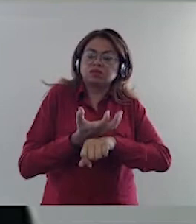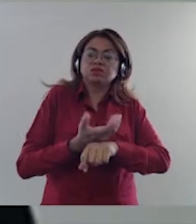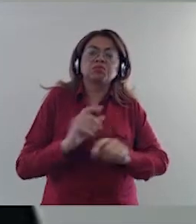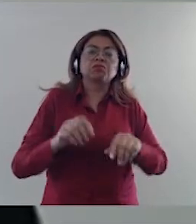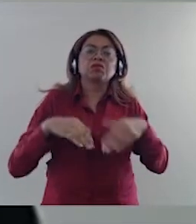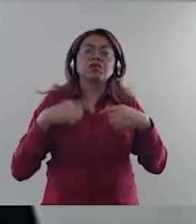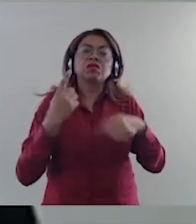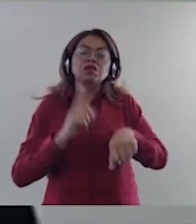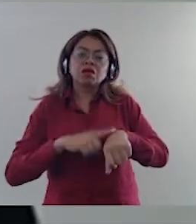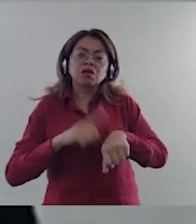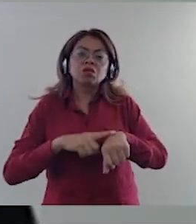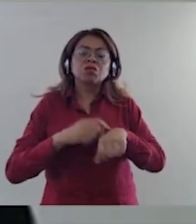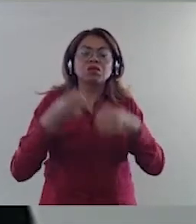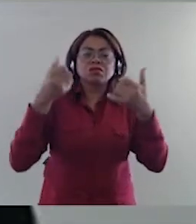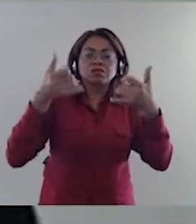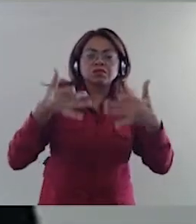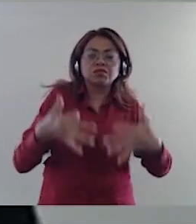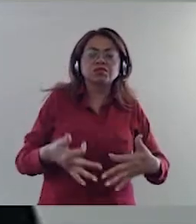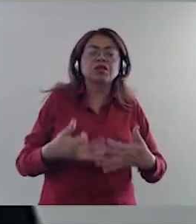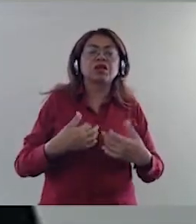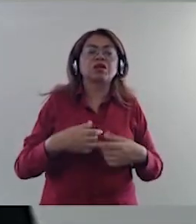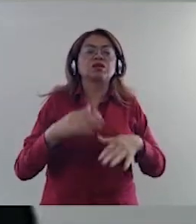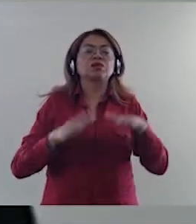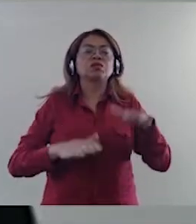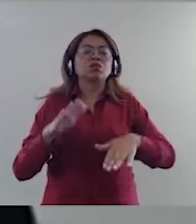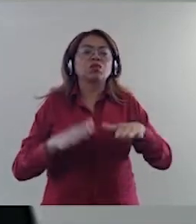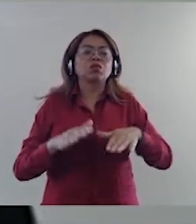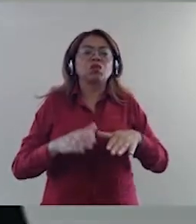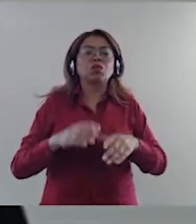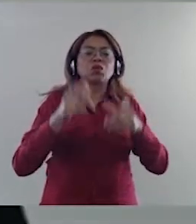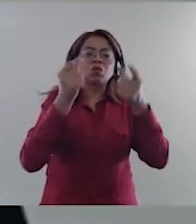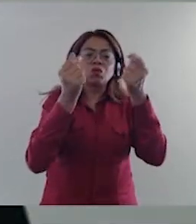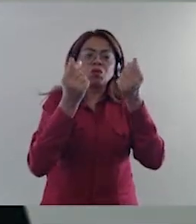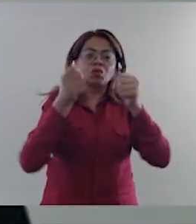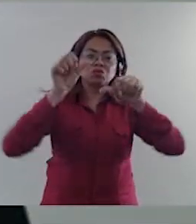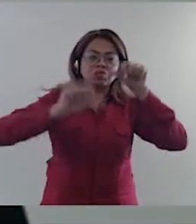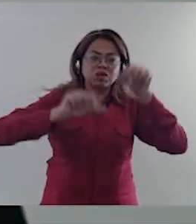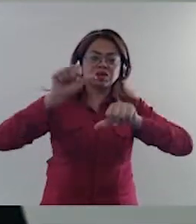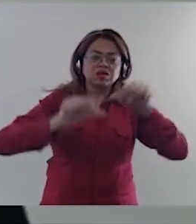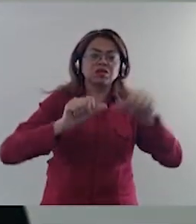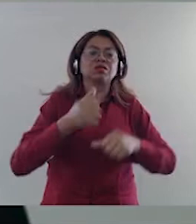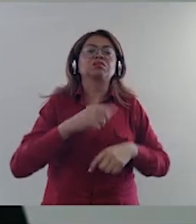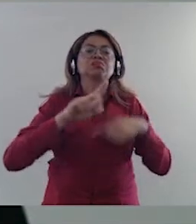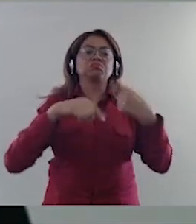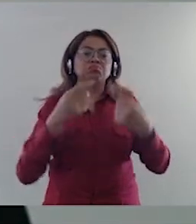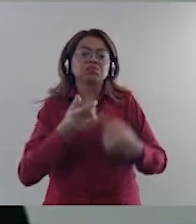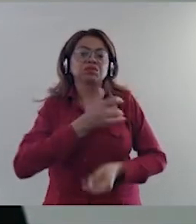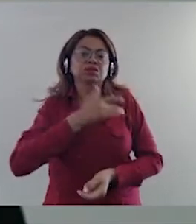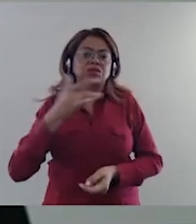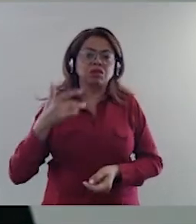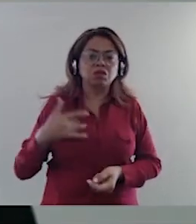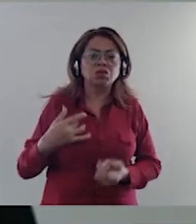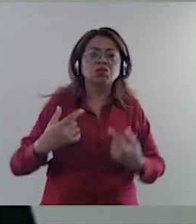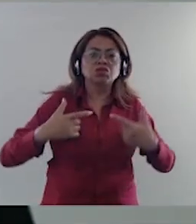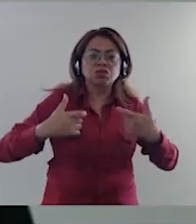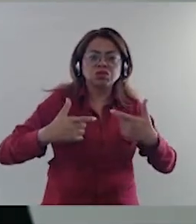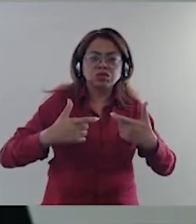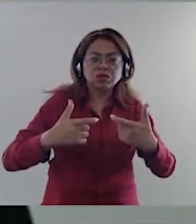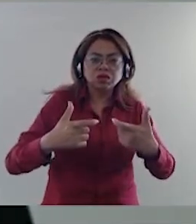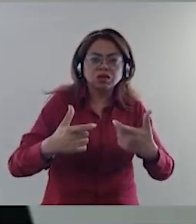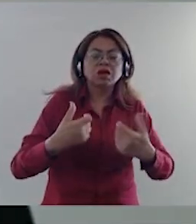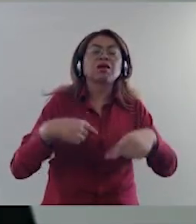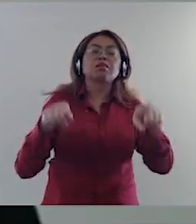com as grandes crises, não só sanitárias, as guerras, as